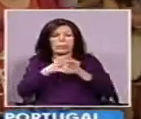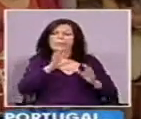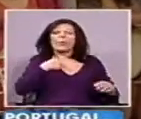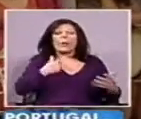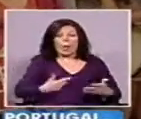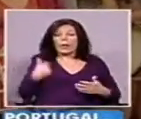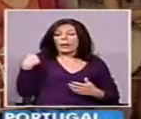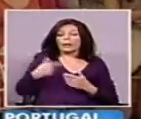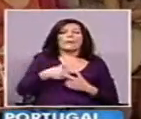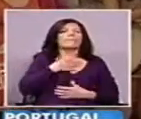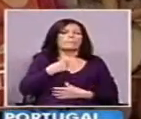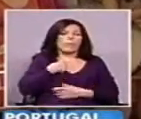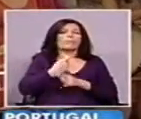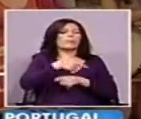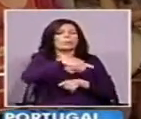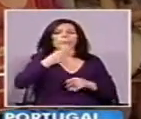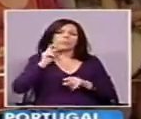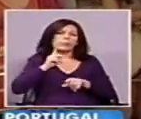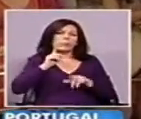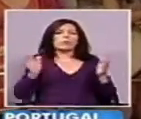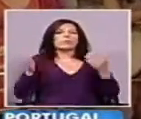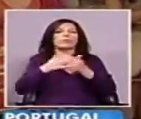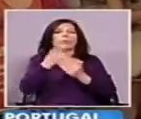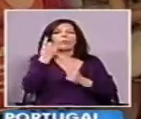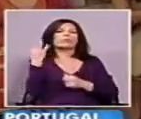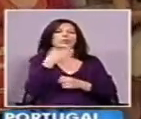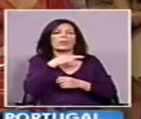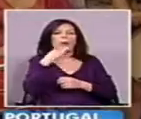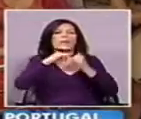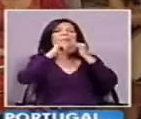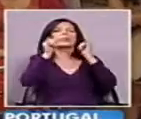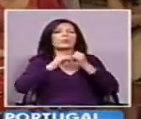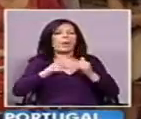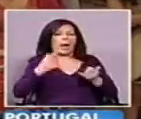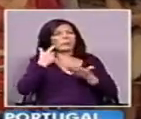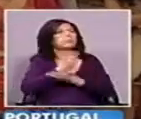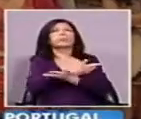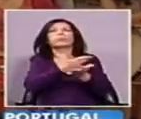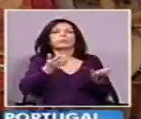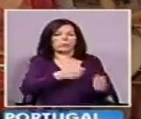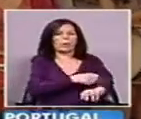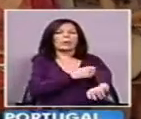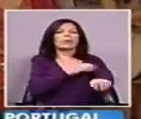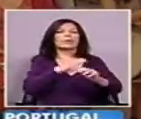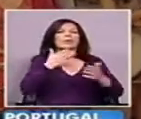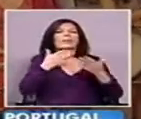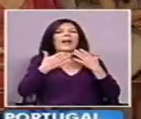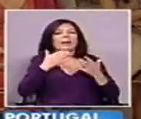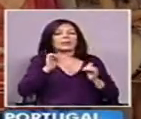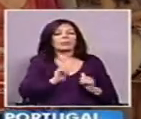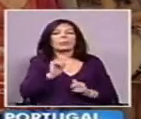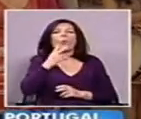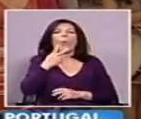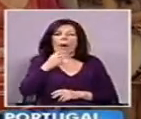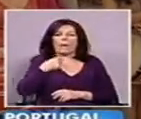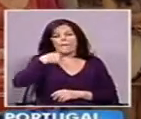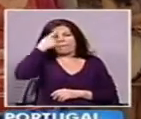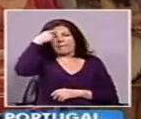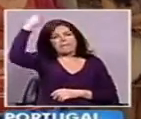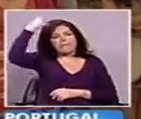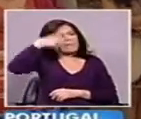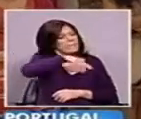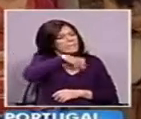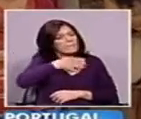vez, sendo um evento muito importante, o encerramento de um festival internacional de teatro de rua, o nosso desejo